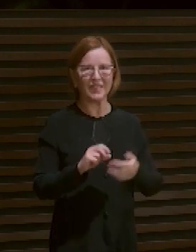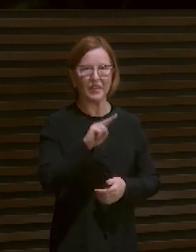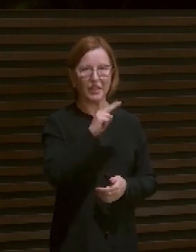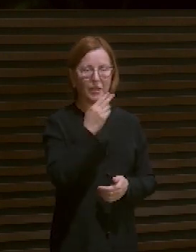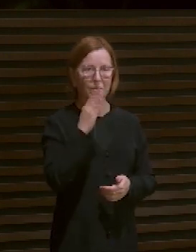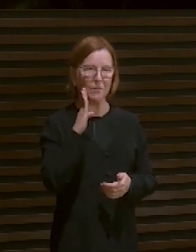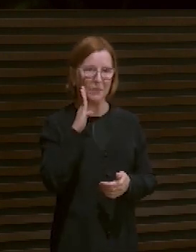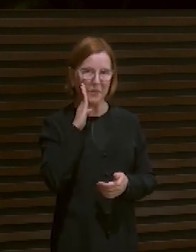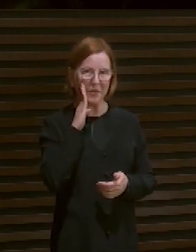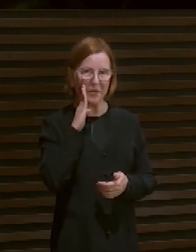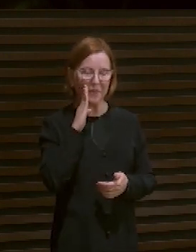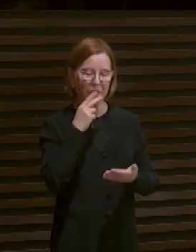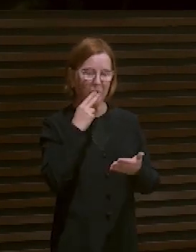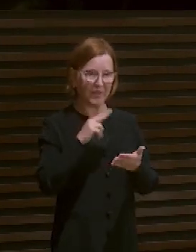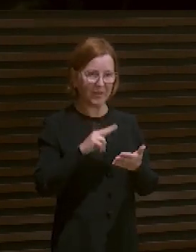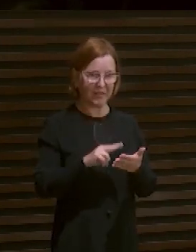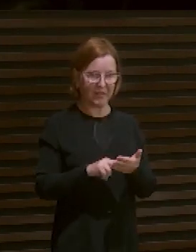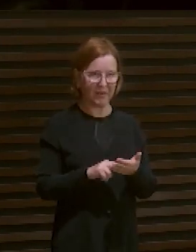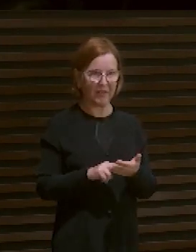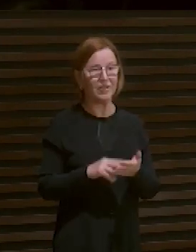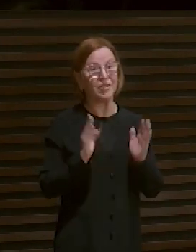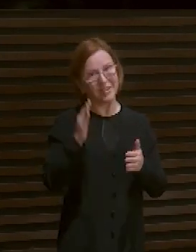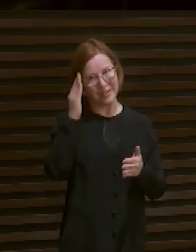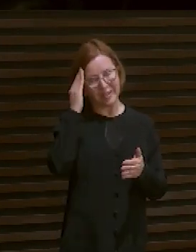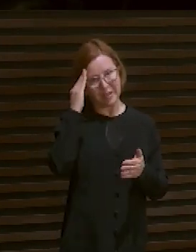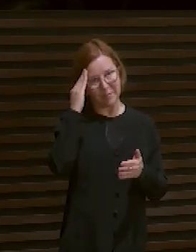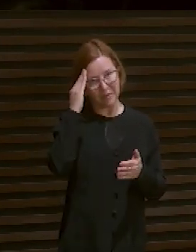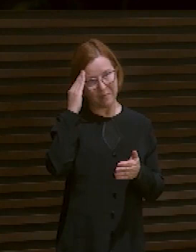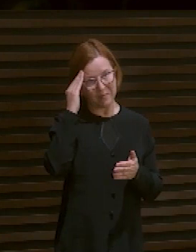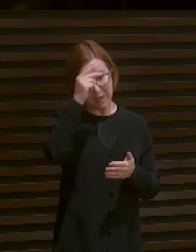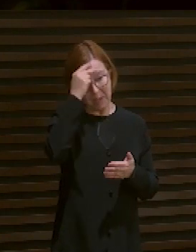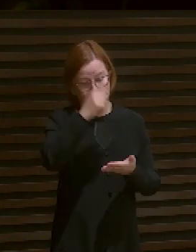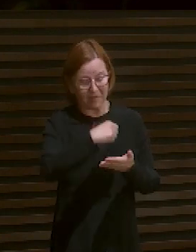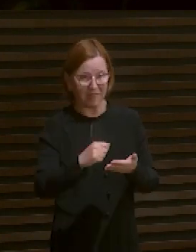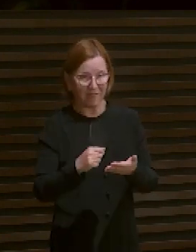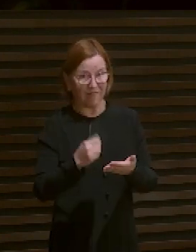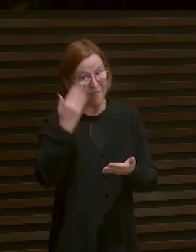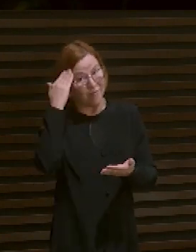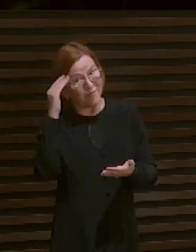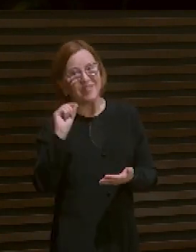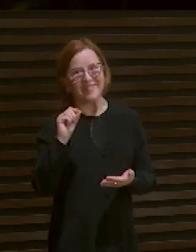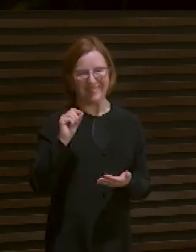Hebreus é uma carta que, como já vimos, o escritor é desconhecido.